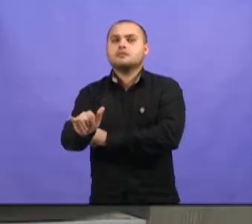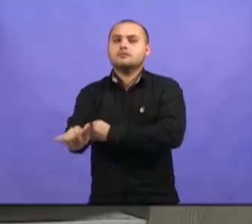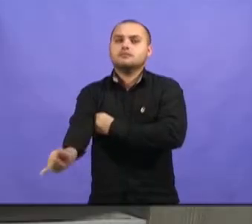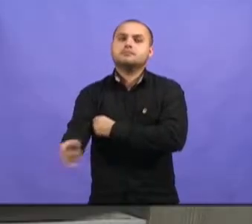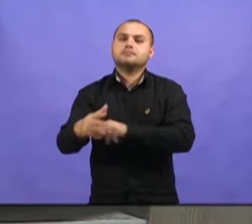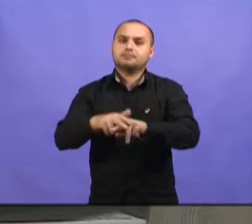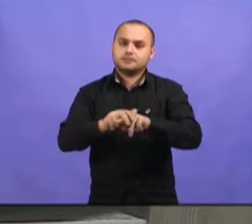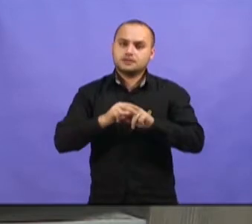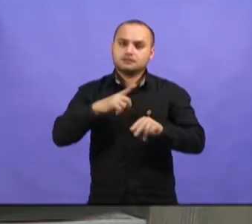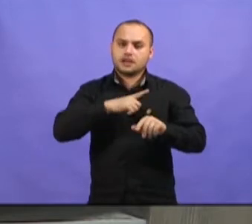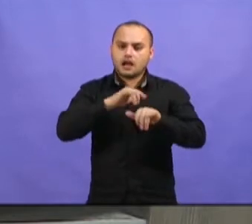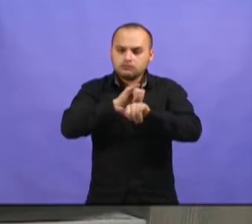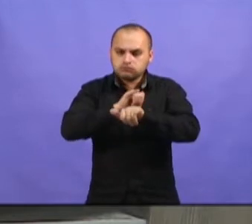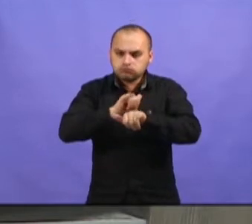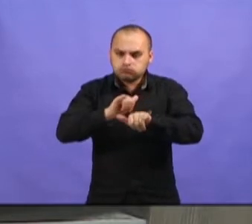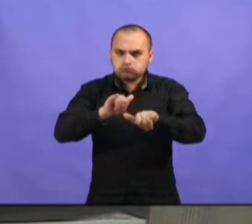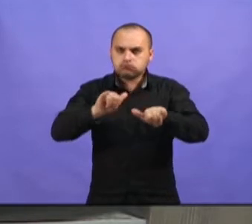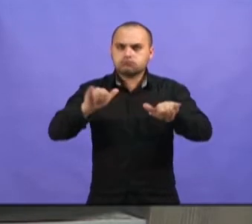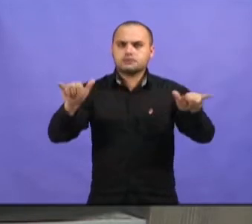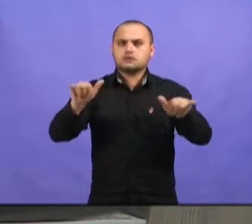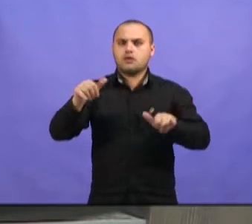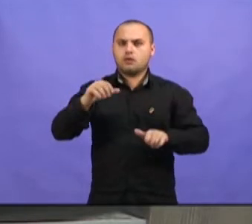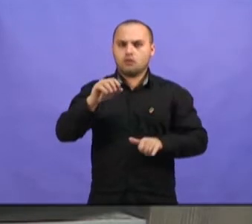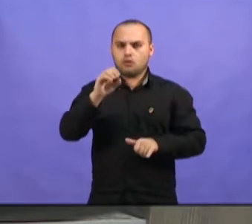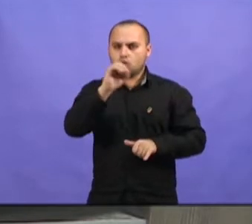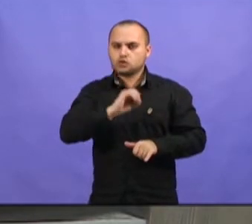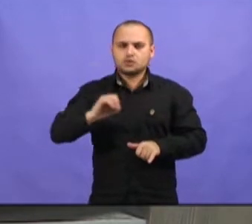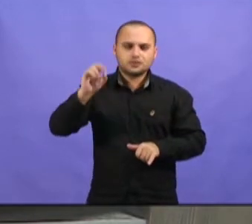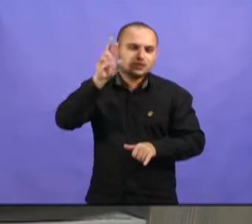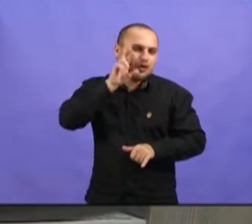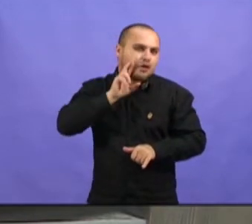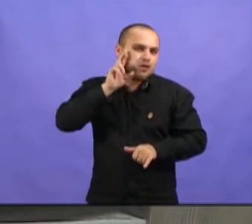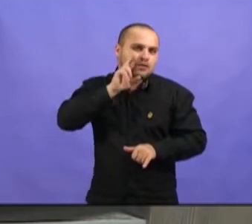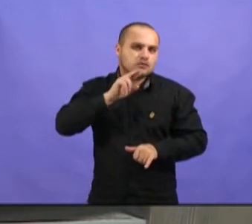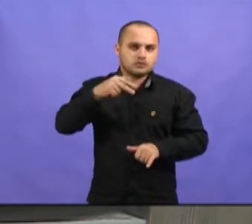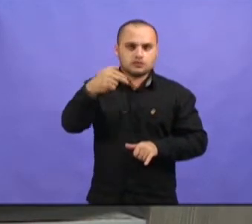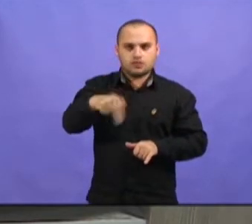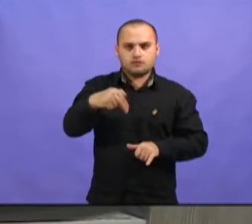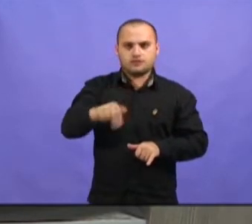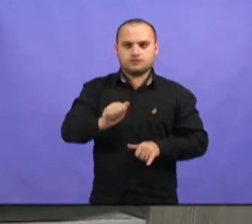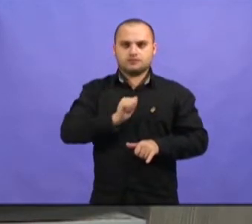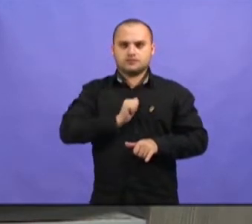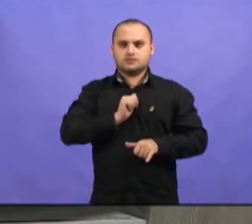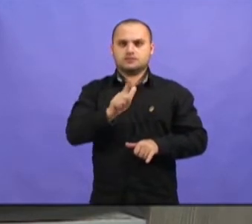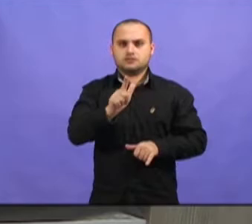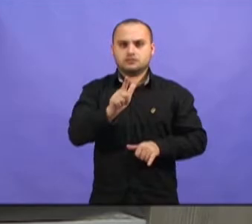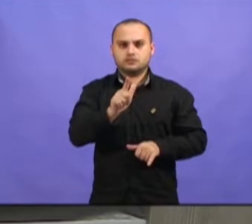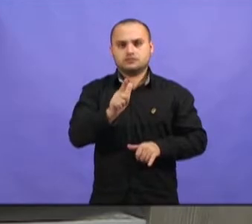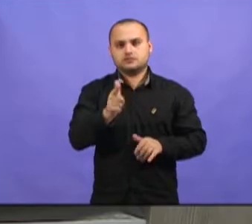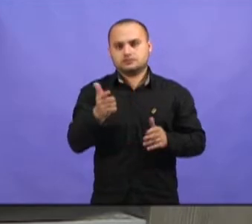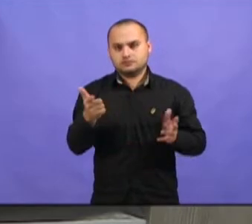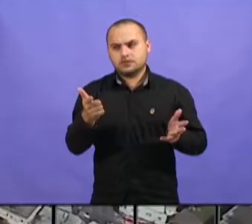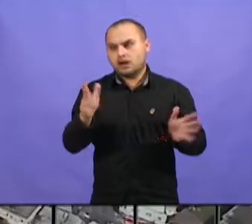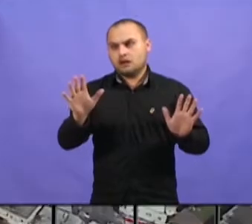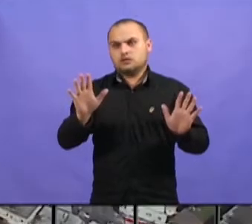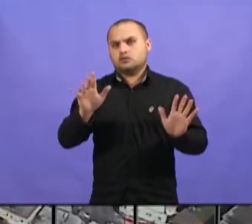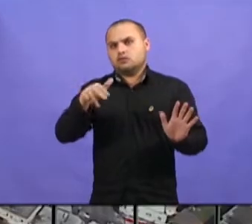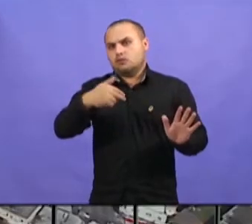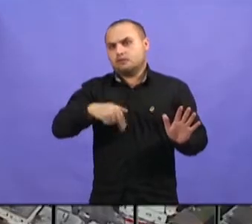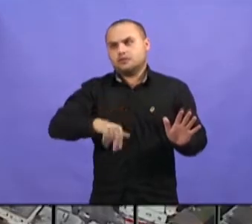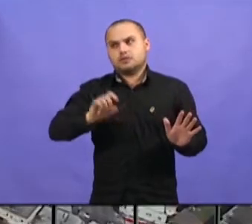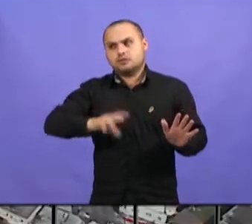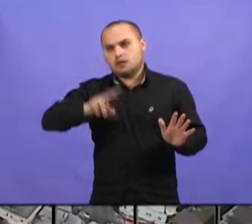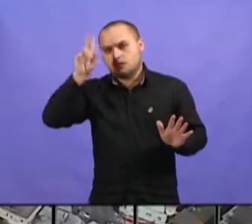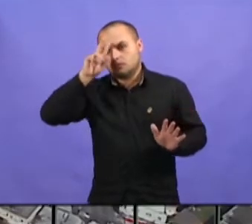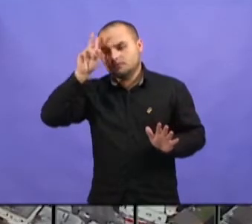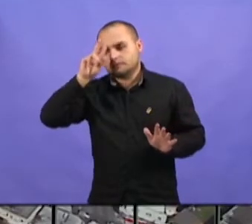isso das campanhas, Outubro Rosa, Novembro Azul. Outubro Rosa, Novembro Azul. Em novembro a gente lembra, né? E 1 em